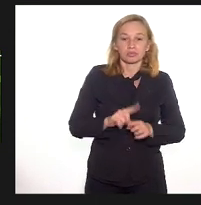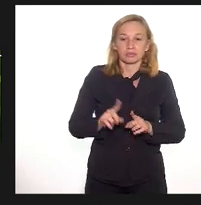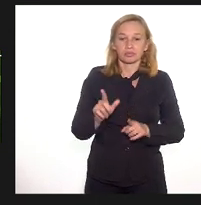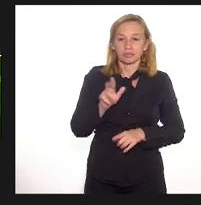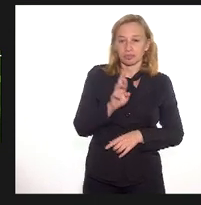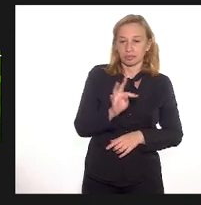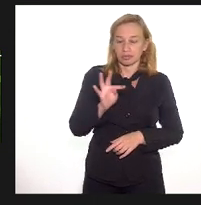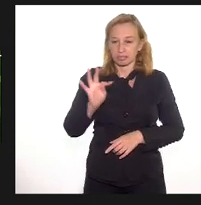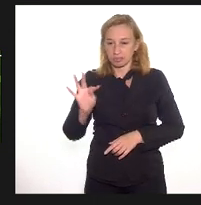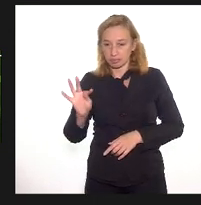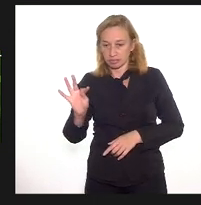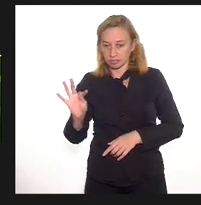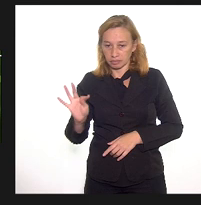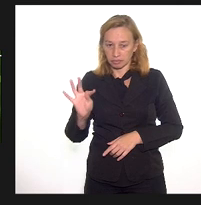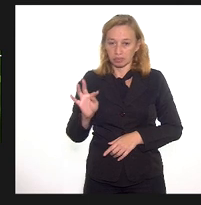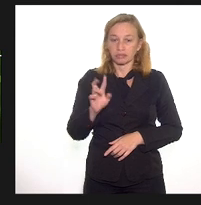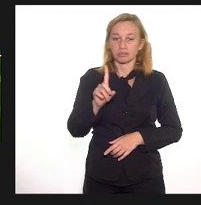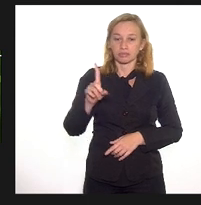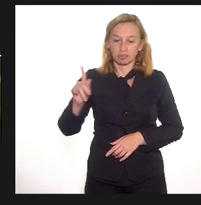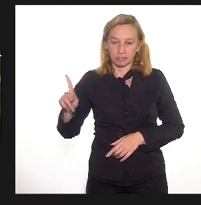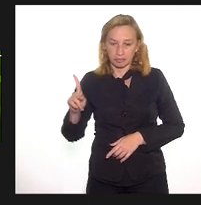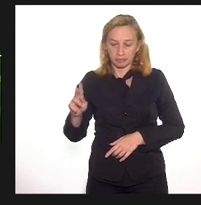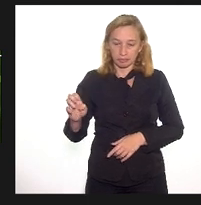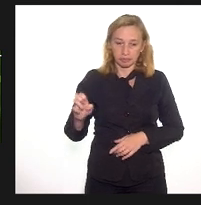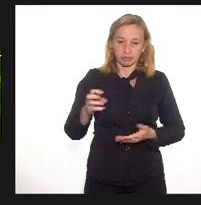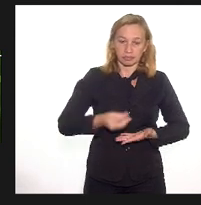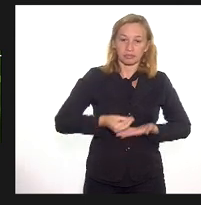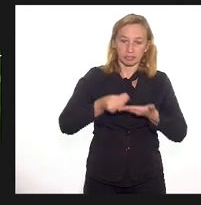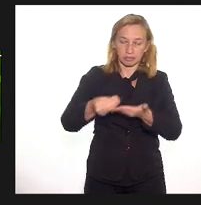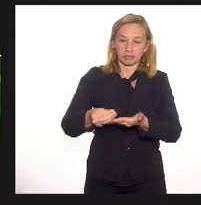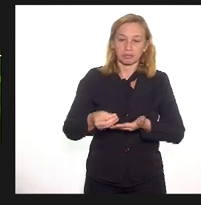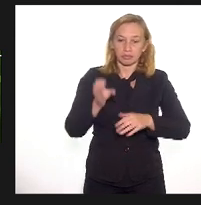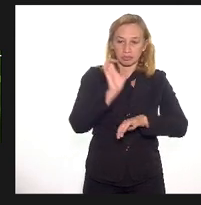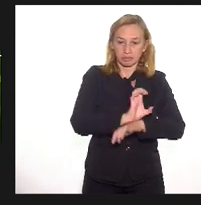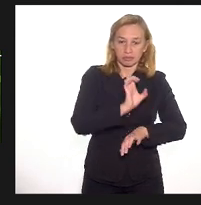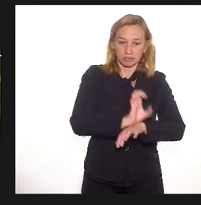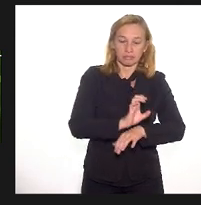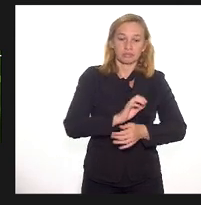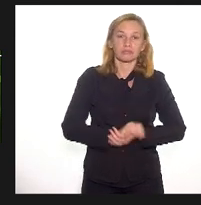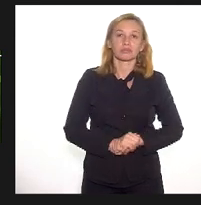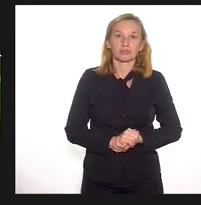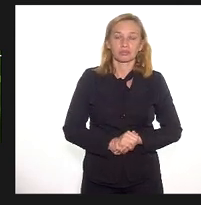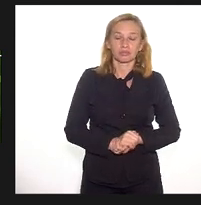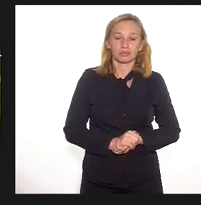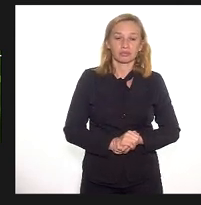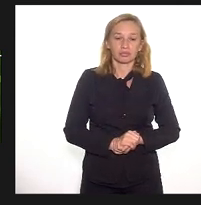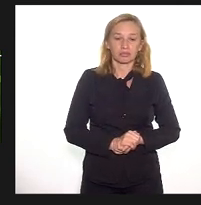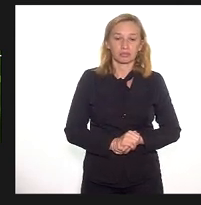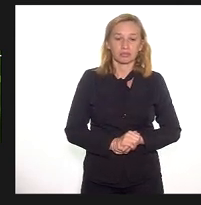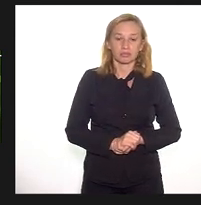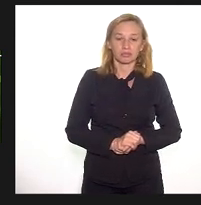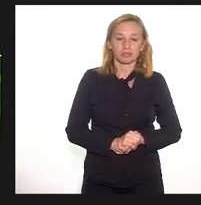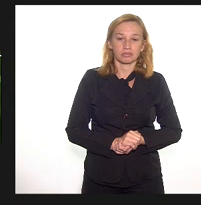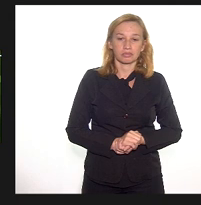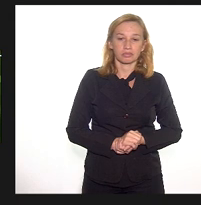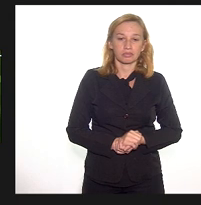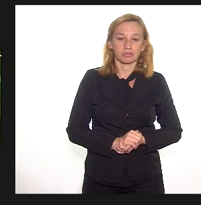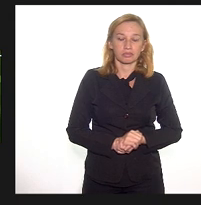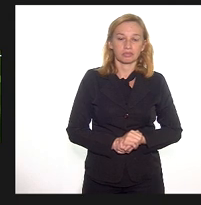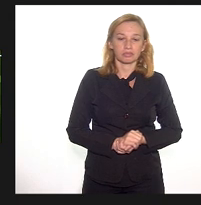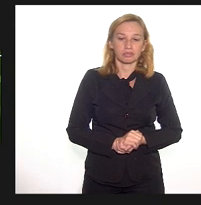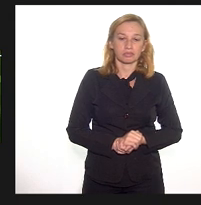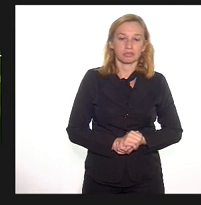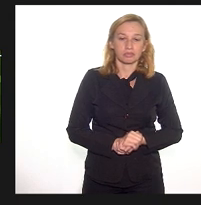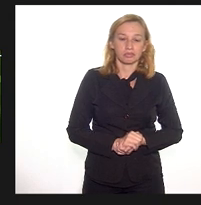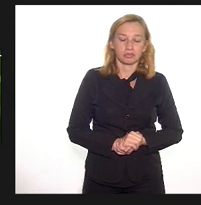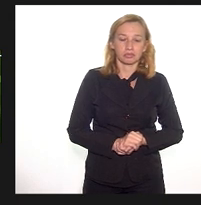do DAP, que estão disponíveis aos estados via CIPETRO, né, O CIPET foi construído, inclusive, em